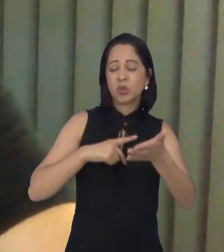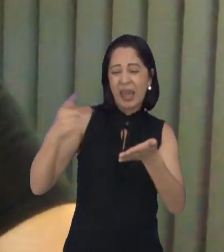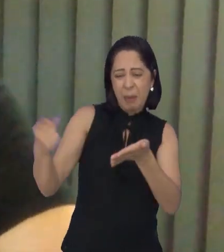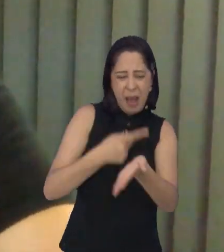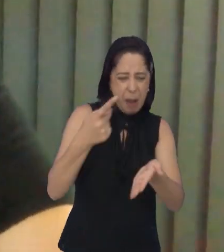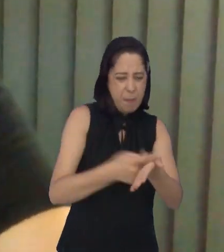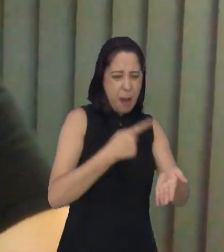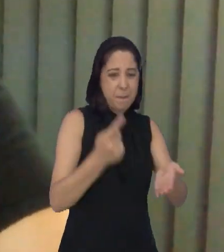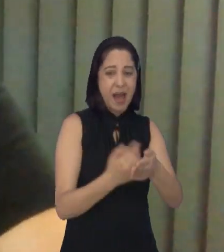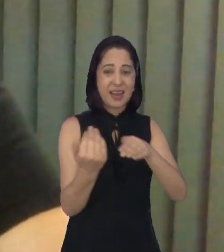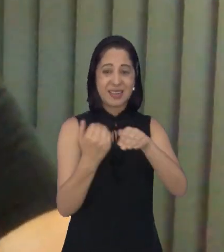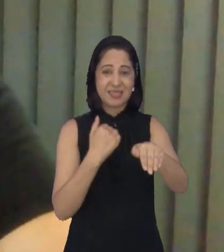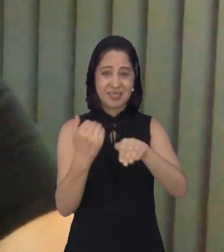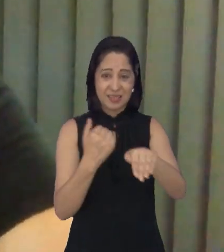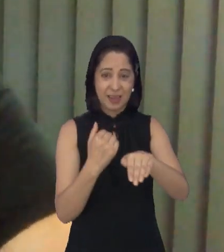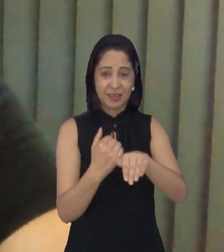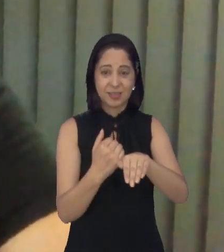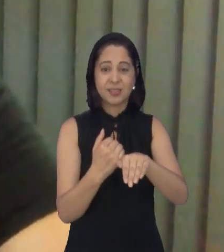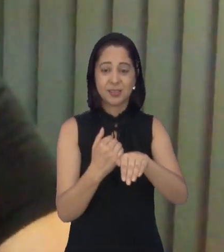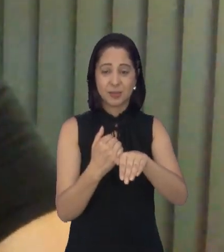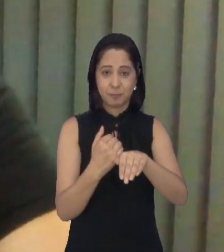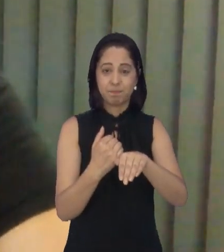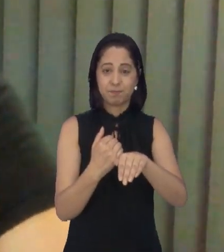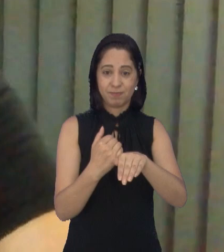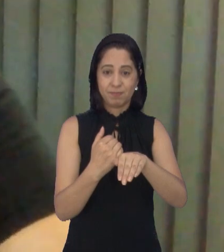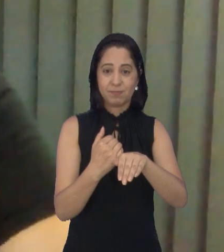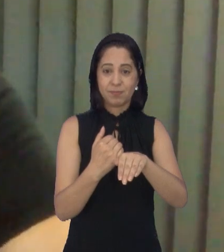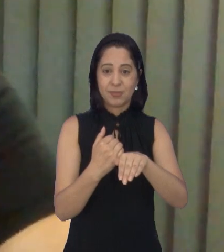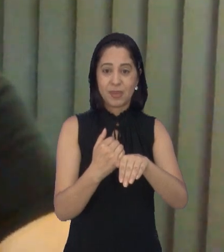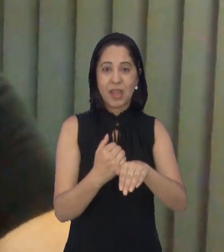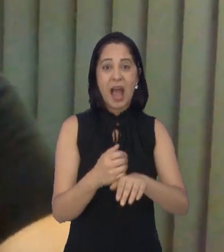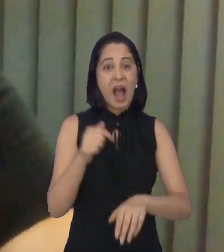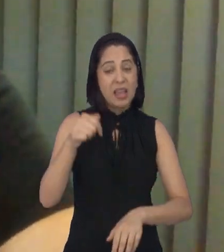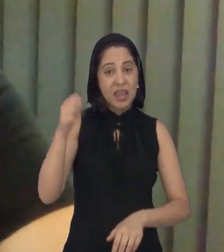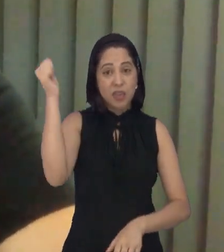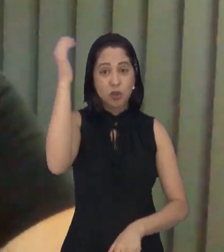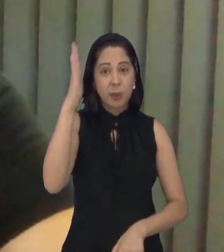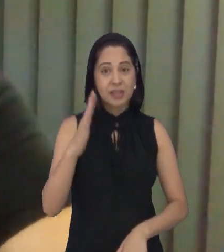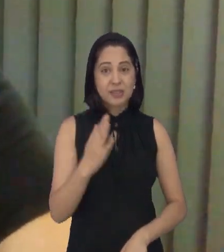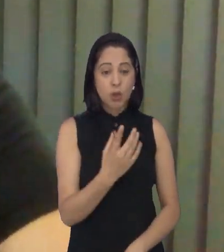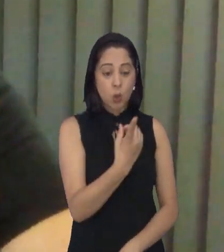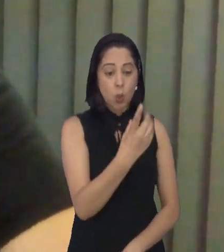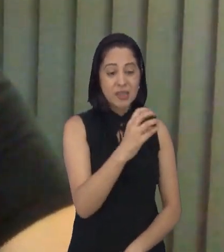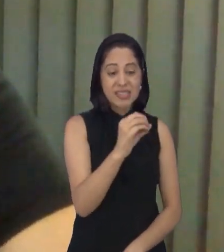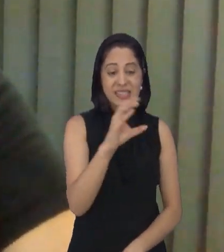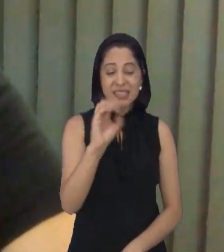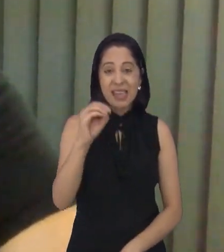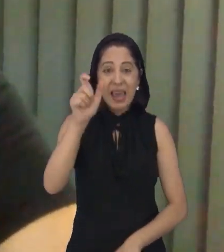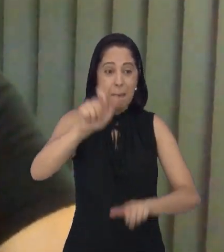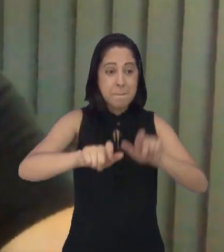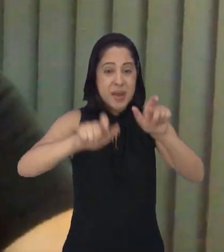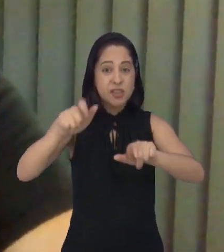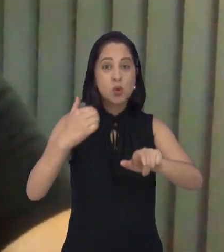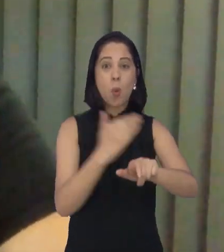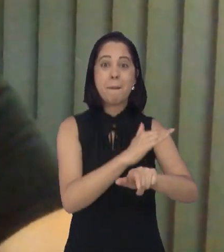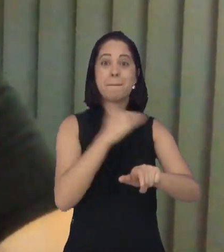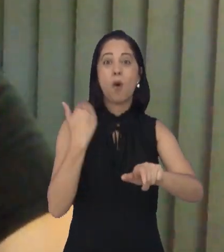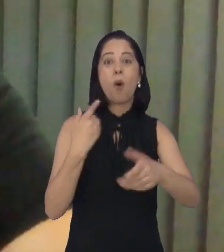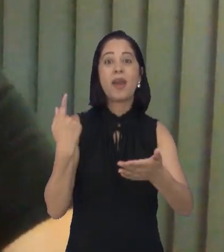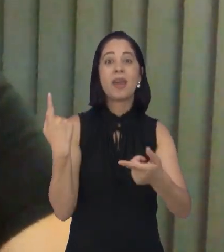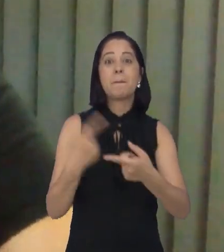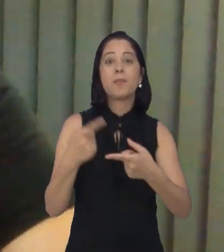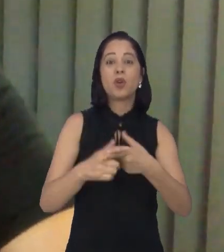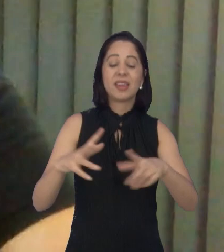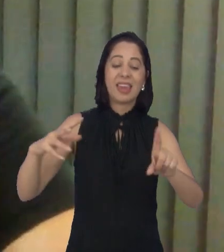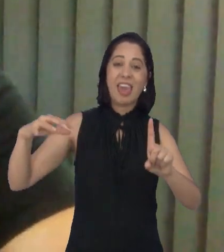Viária aponta que a gente está perdendo quase 100 brasileiros todos os dias vítimas